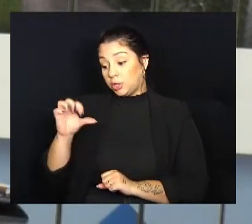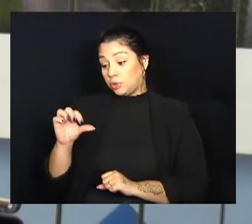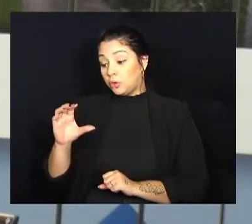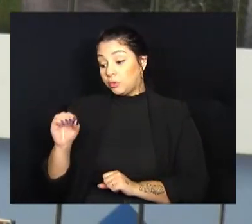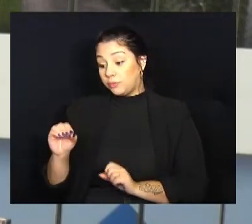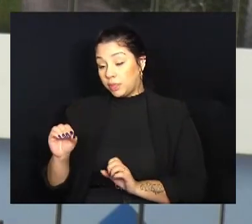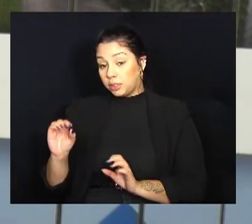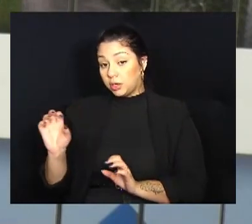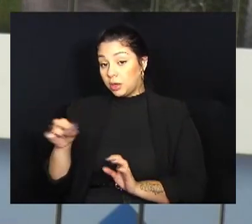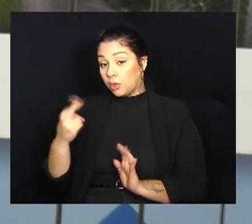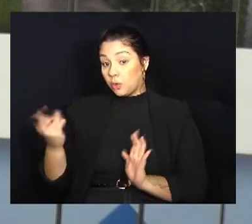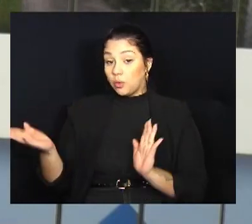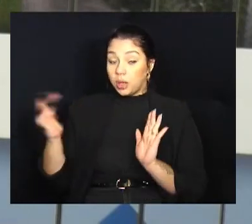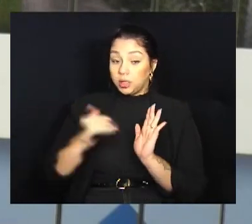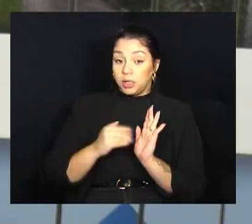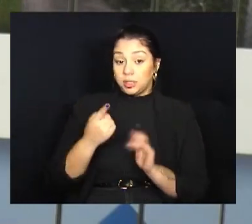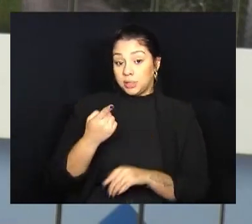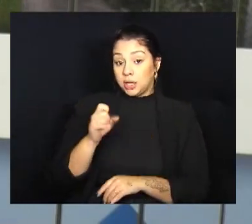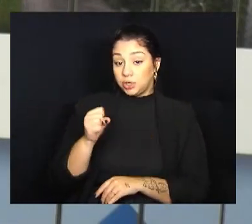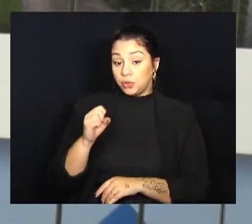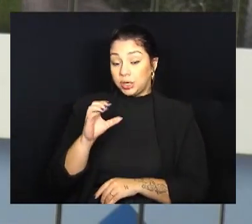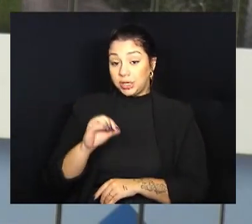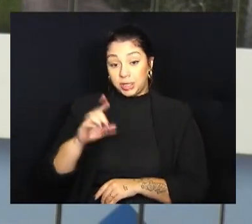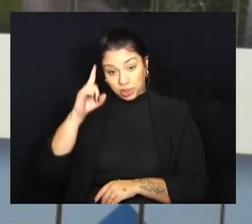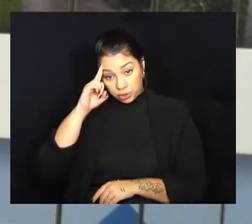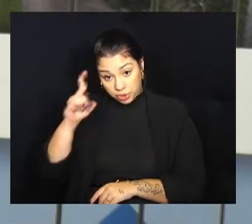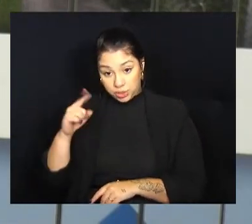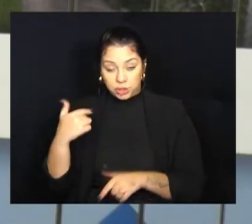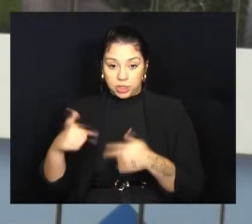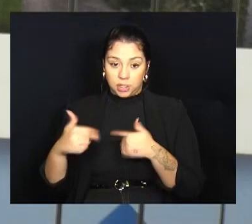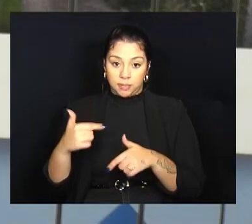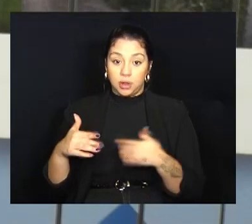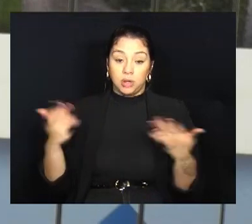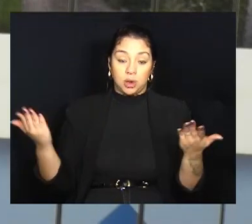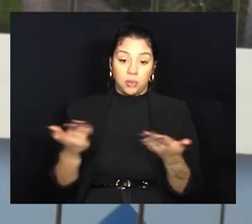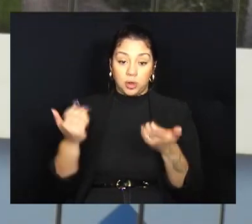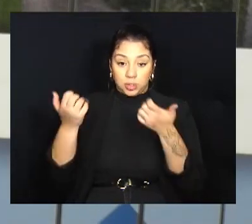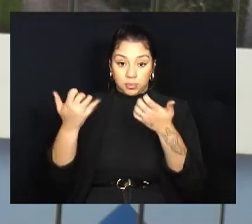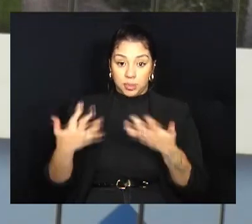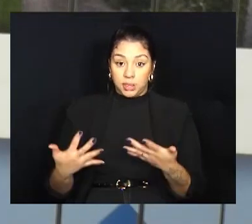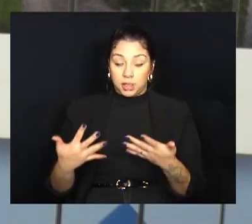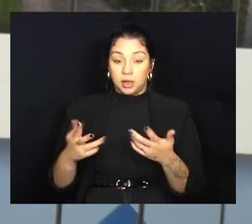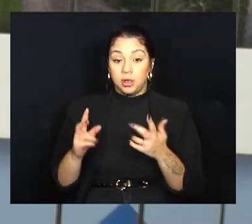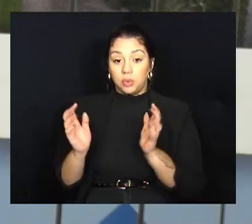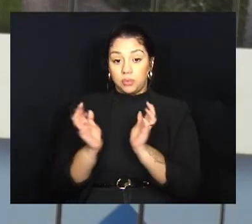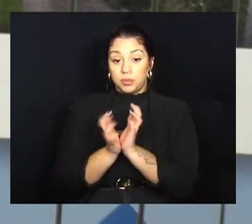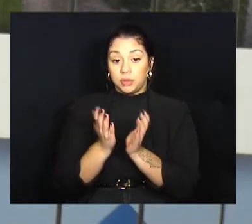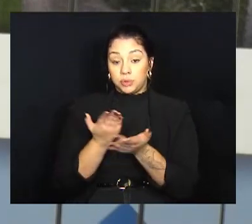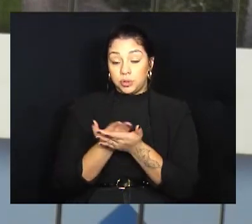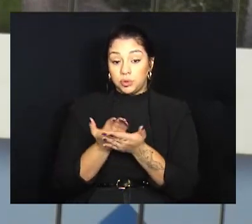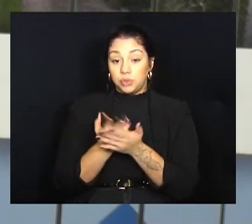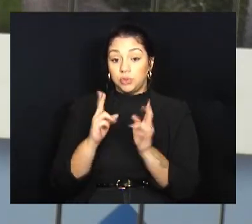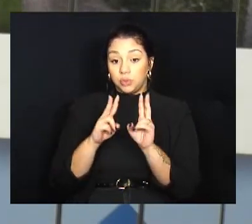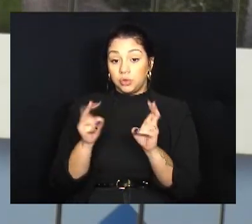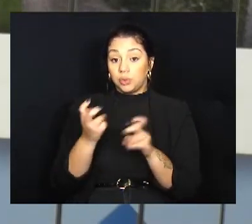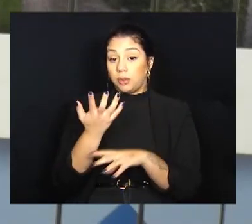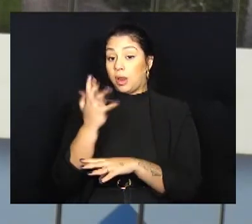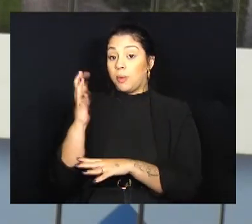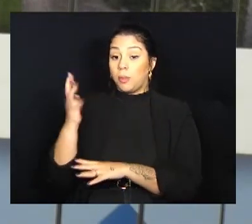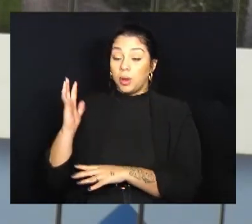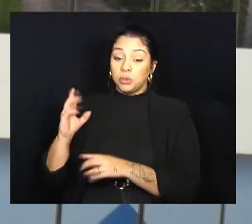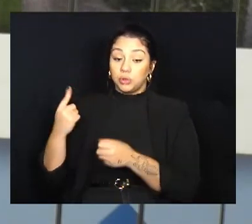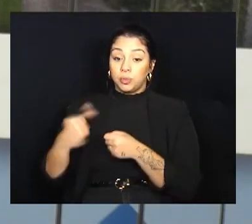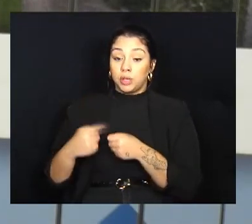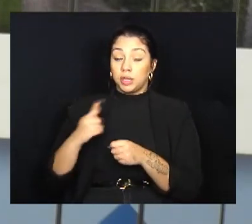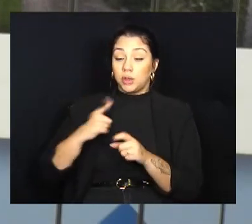até 180 dias de trabalho. E agora a gente vai falar da Comissão Especial de Estudos sobre a arborização urbana, que